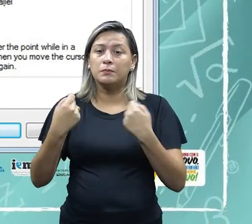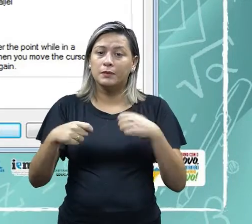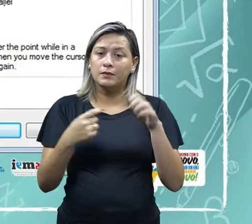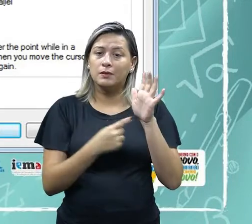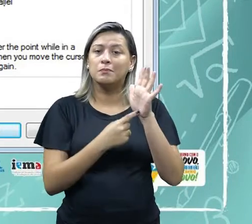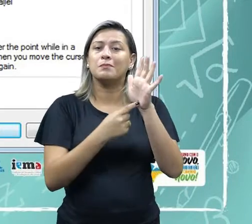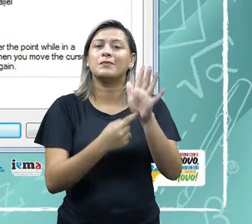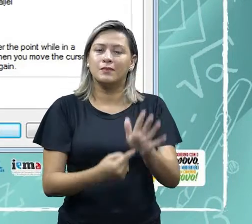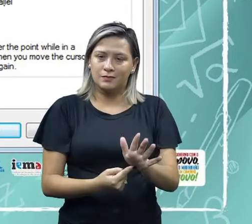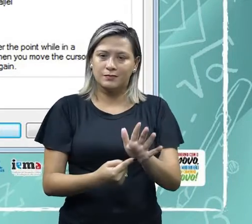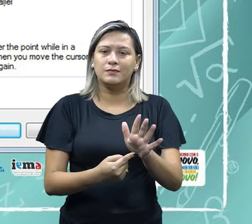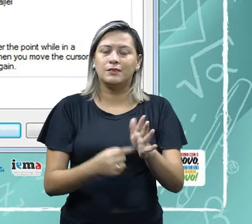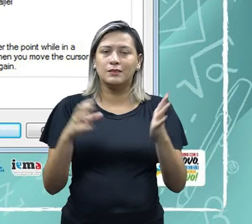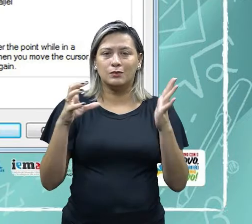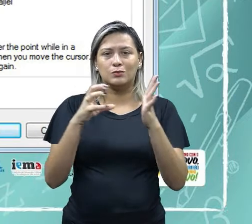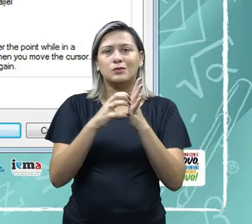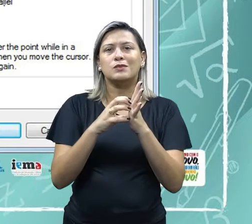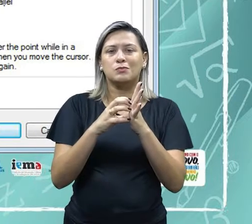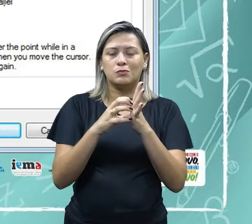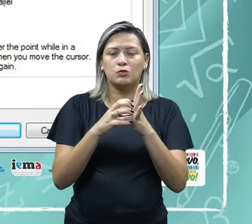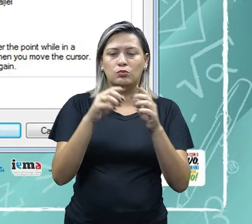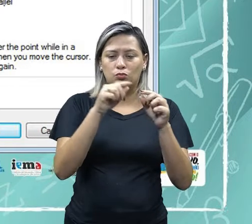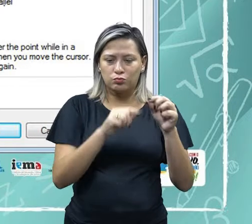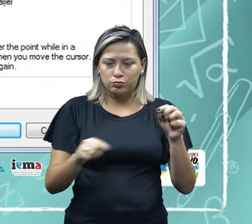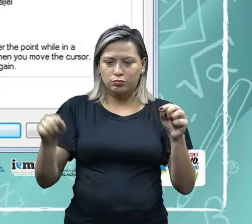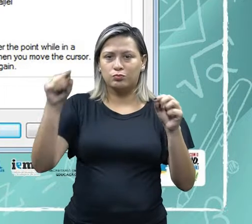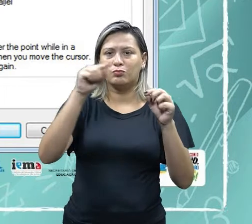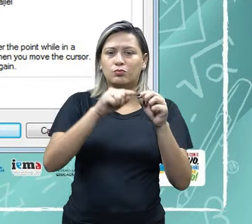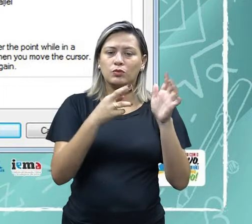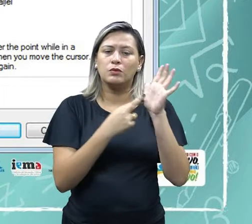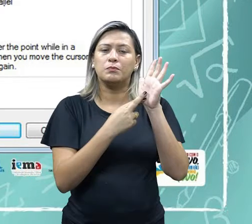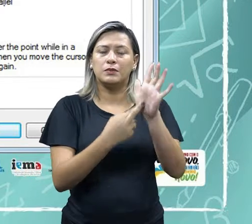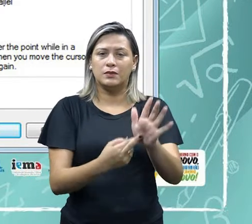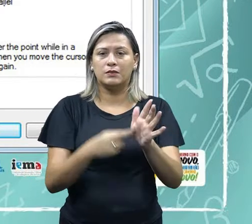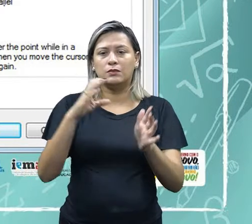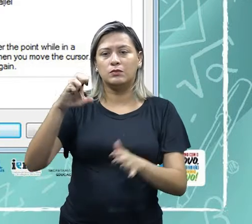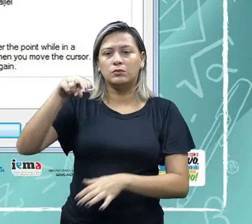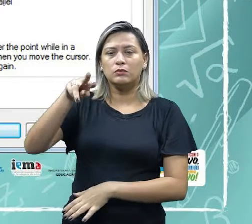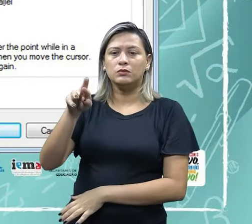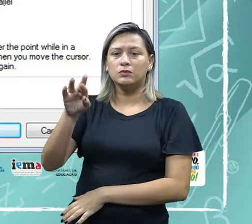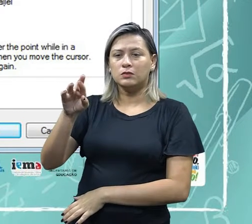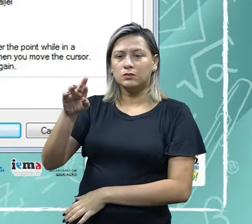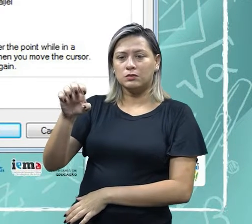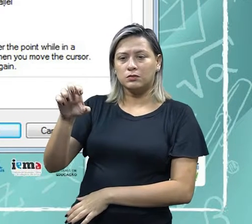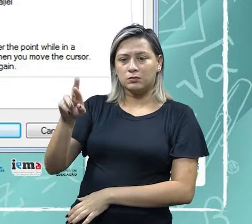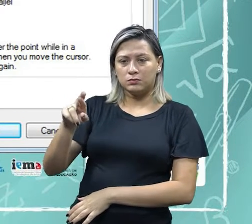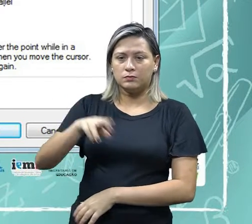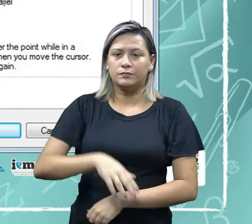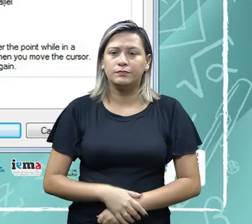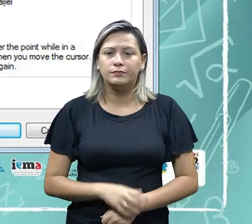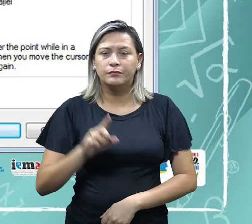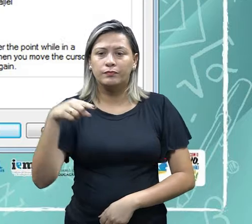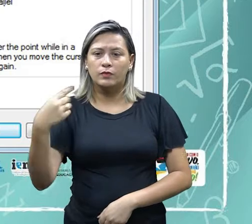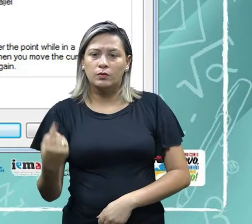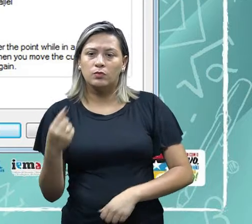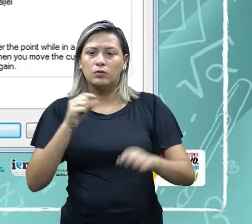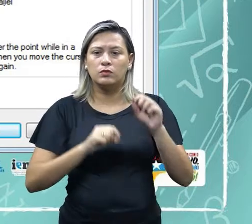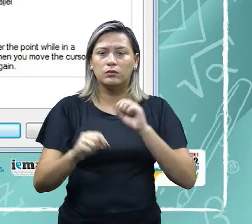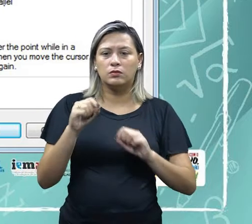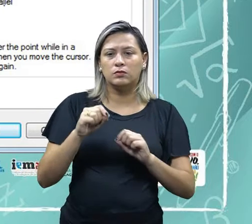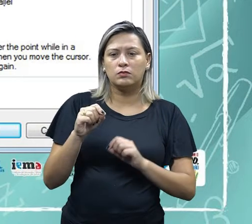que aparecer aquele símbolozinho representando o centro. Tá? O outro que está selecionado é o